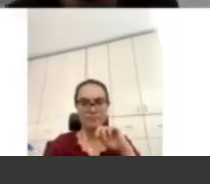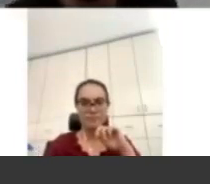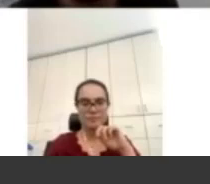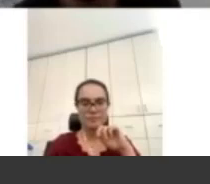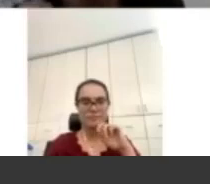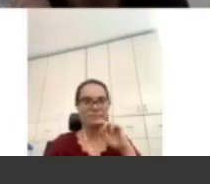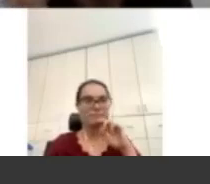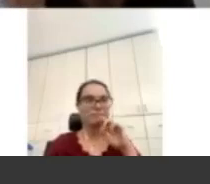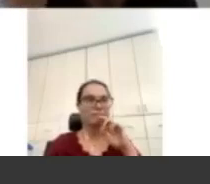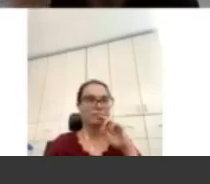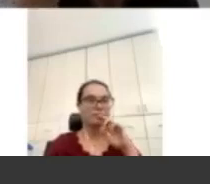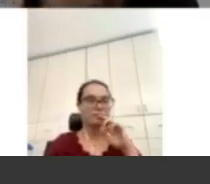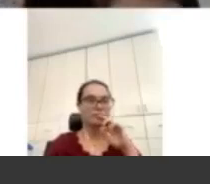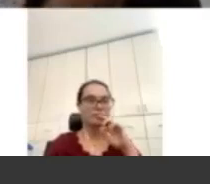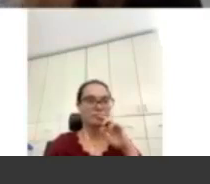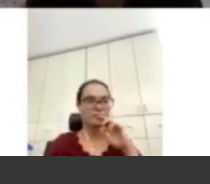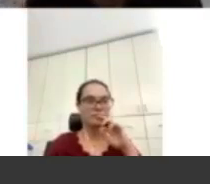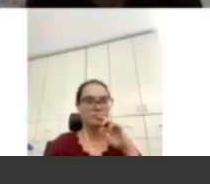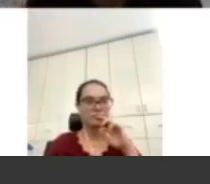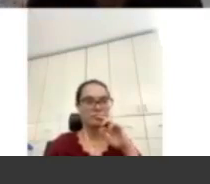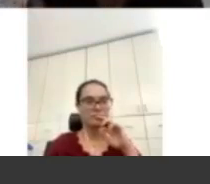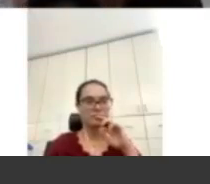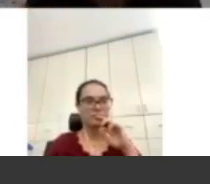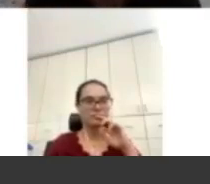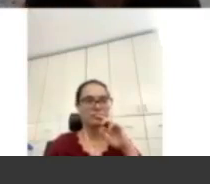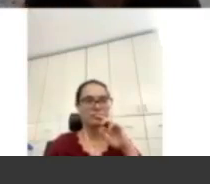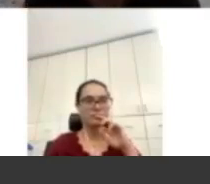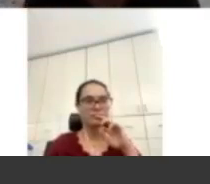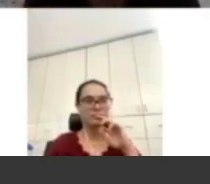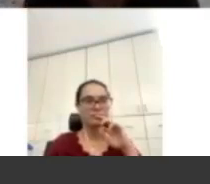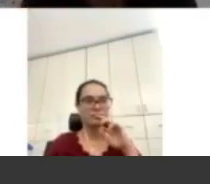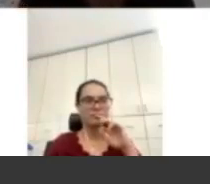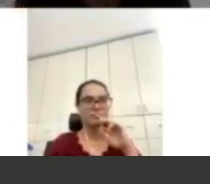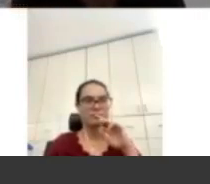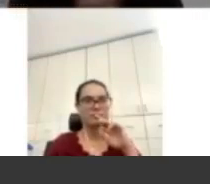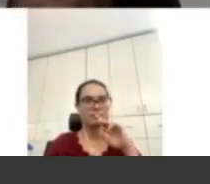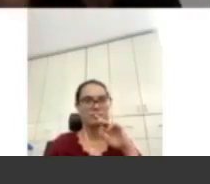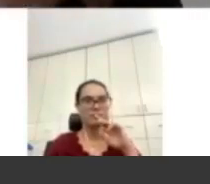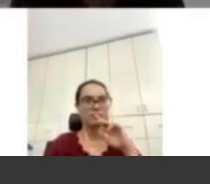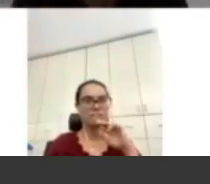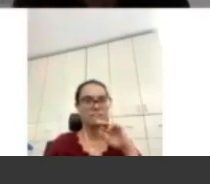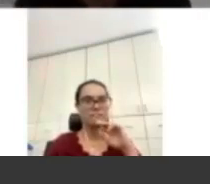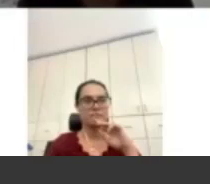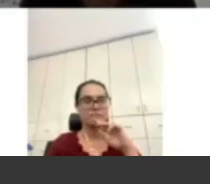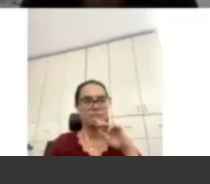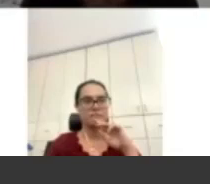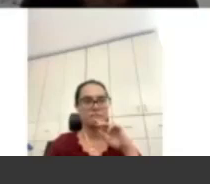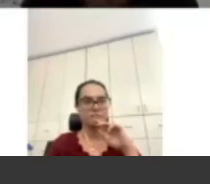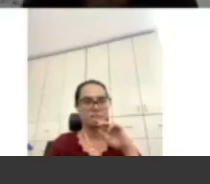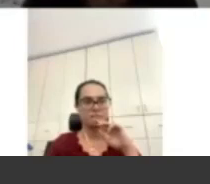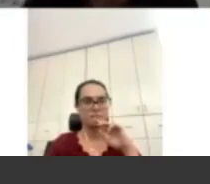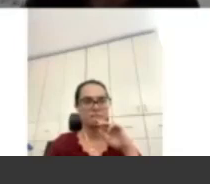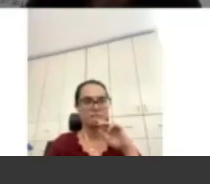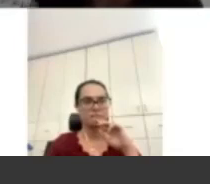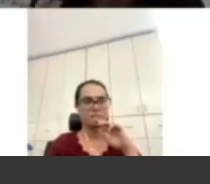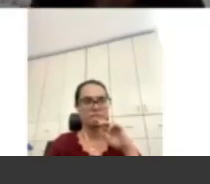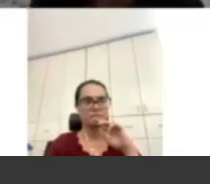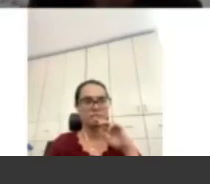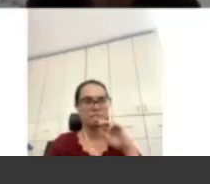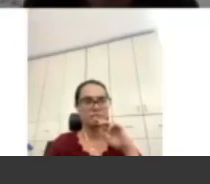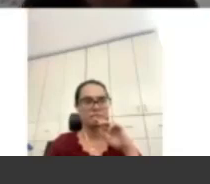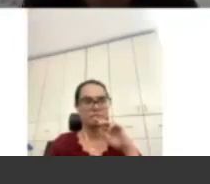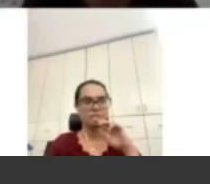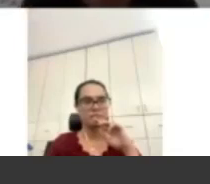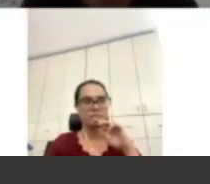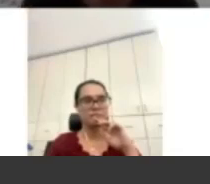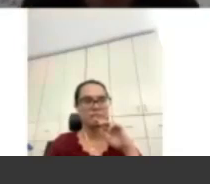vai consultar, né? Então, aqui, né, nesse primeiro momento de avaliação, né, existe um conjunto de recomendações para o profissional de saúde para ele